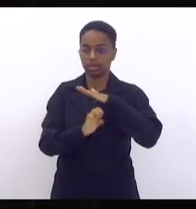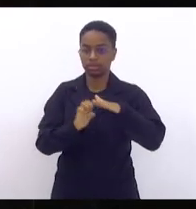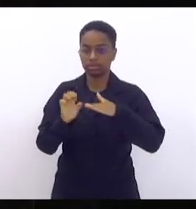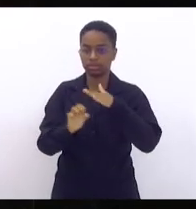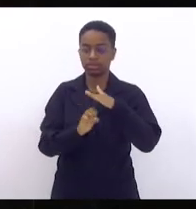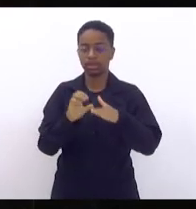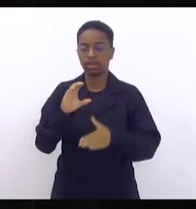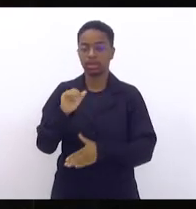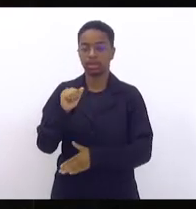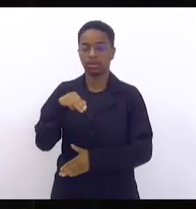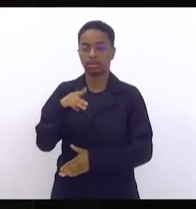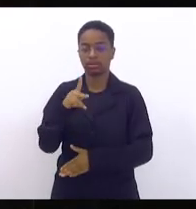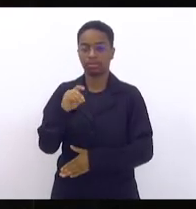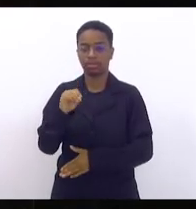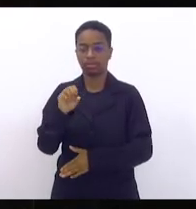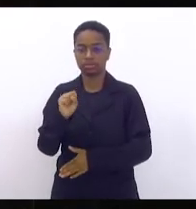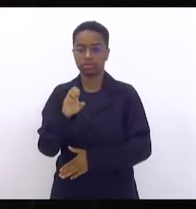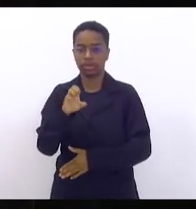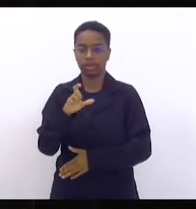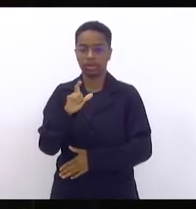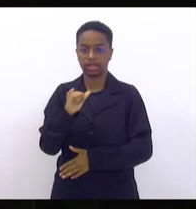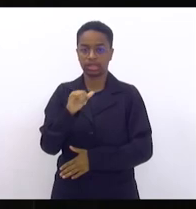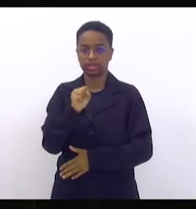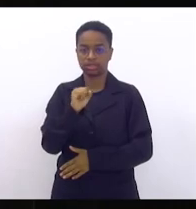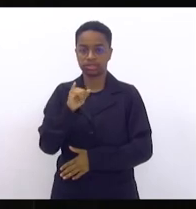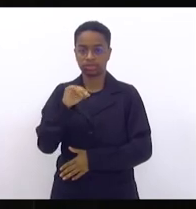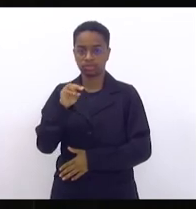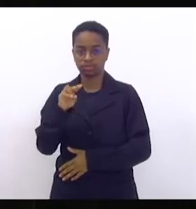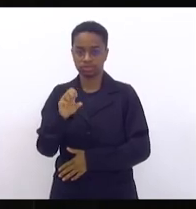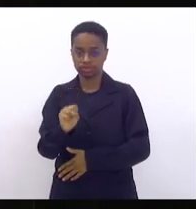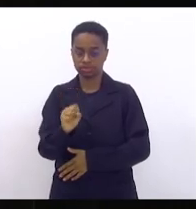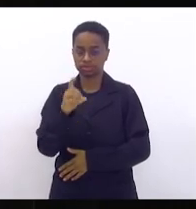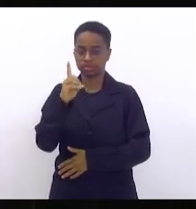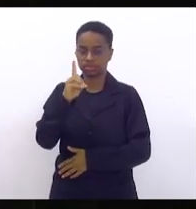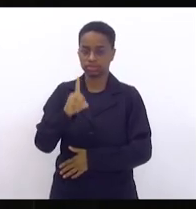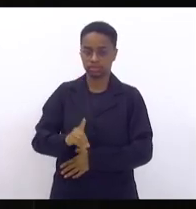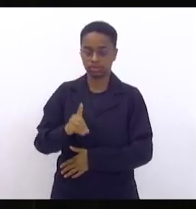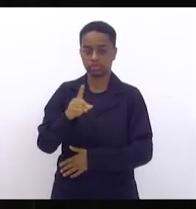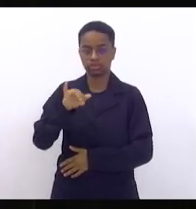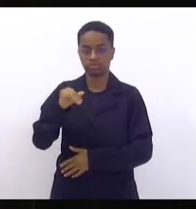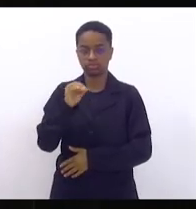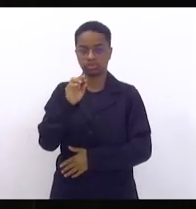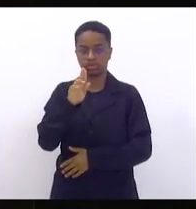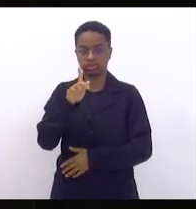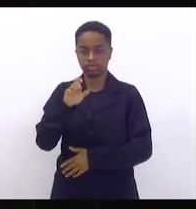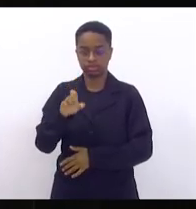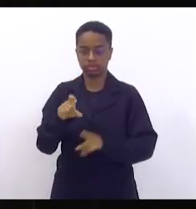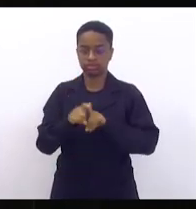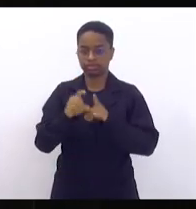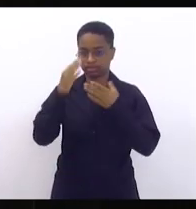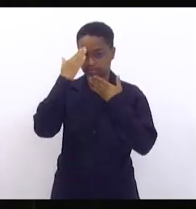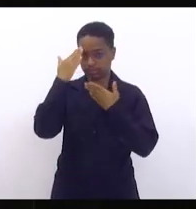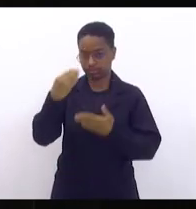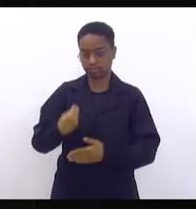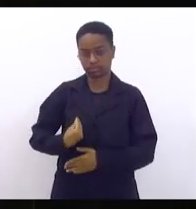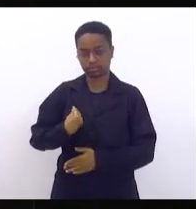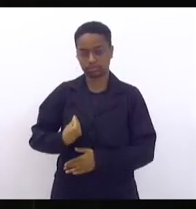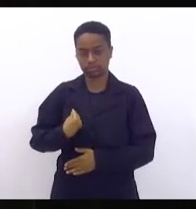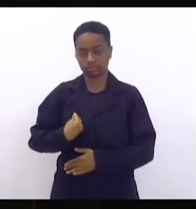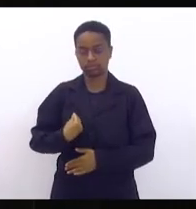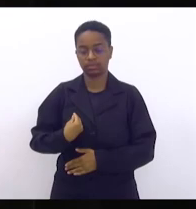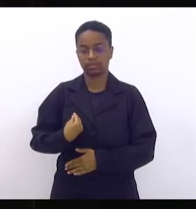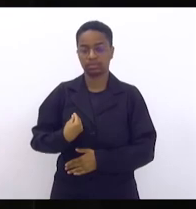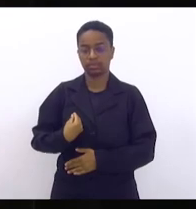Campos Elíseos o diretor Jorge Rezende agradecemos a presença da